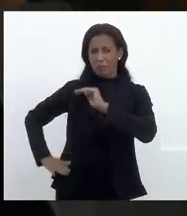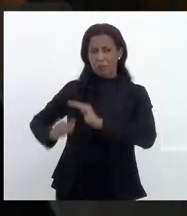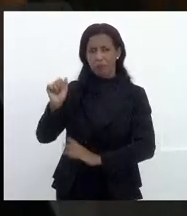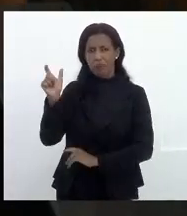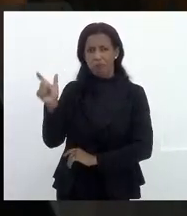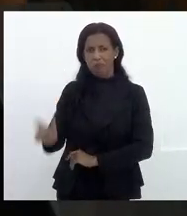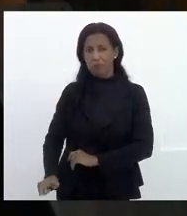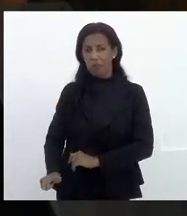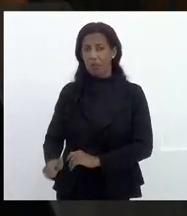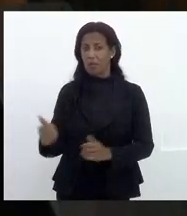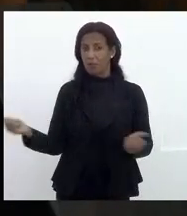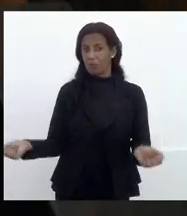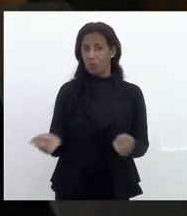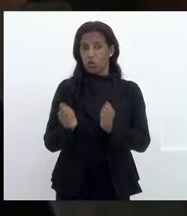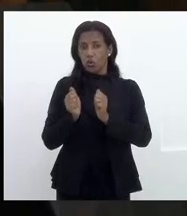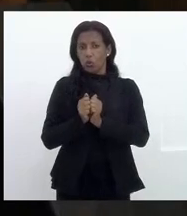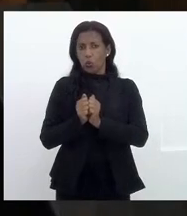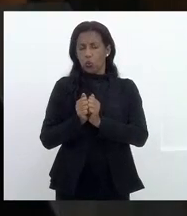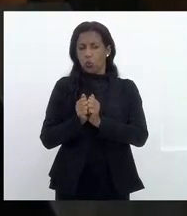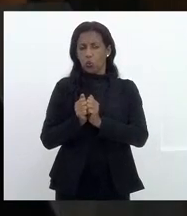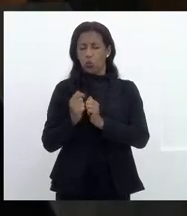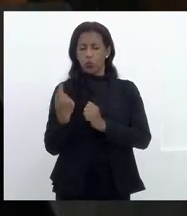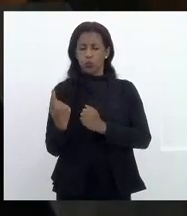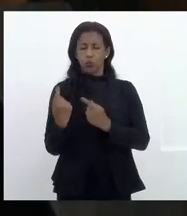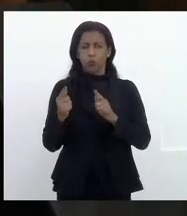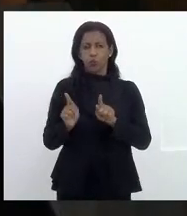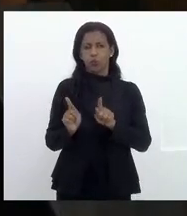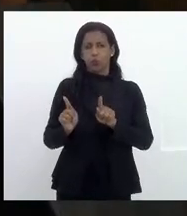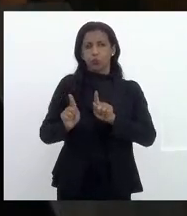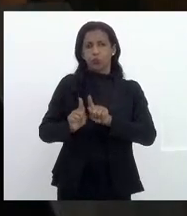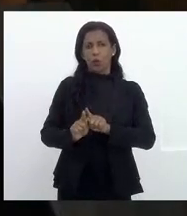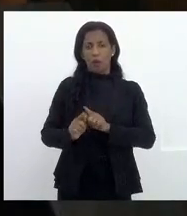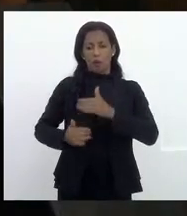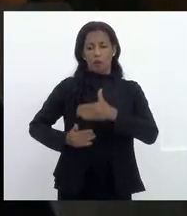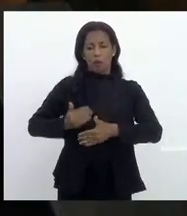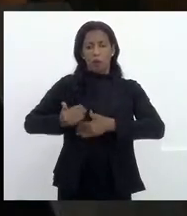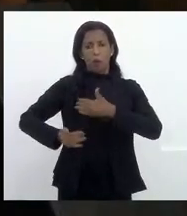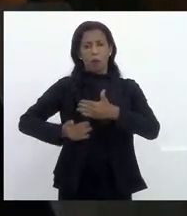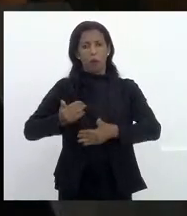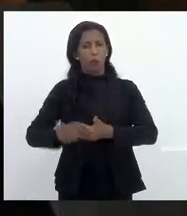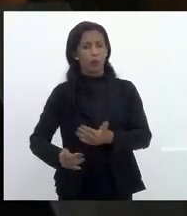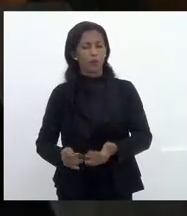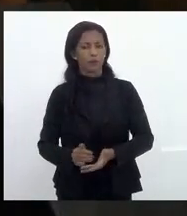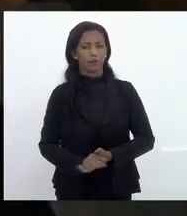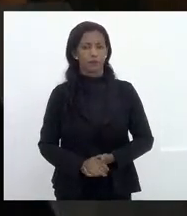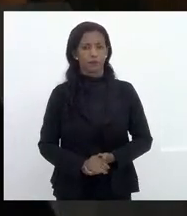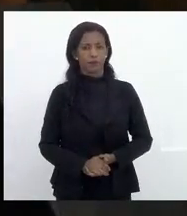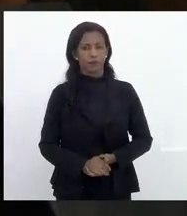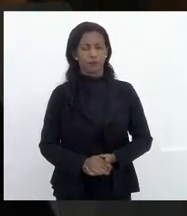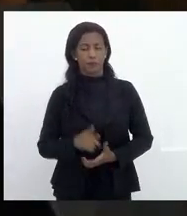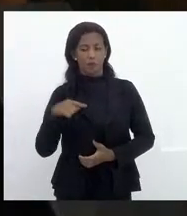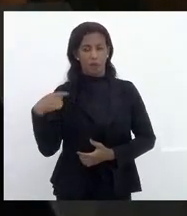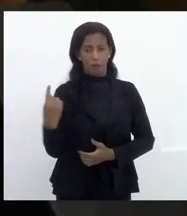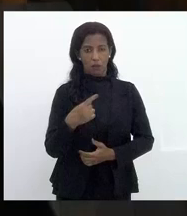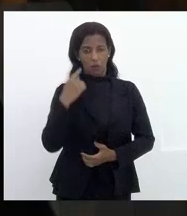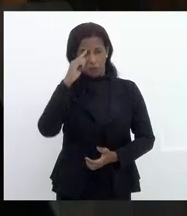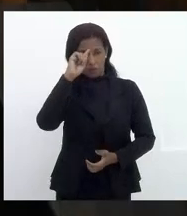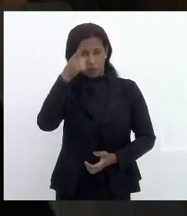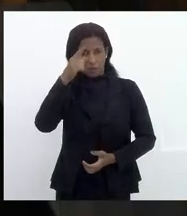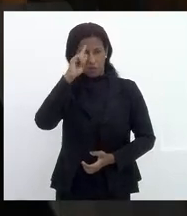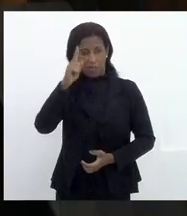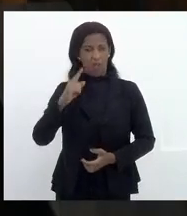tem que andar ombro a ombro passo a passo como também tem que andar uma bomba passo a passo as nossas ideias